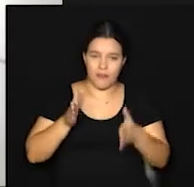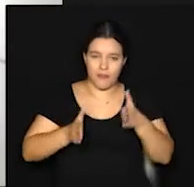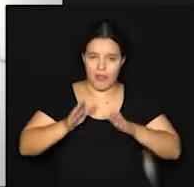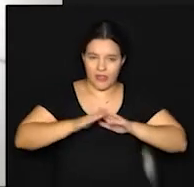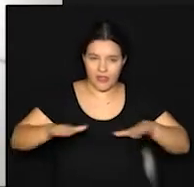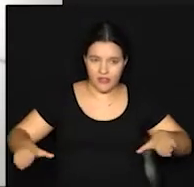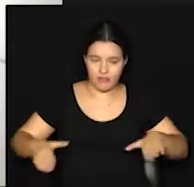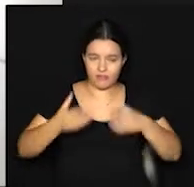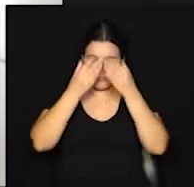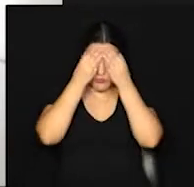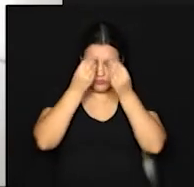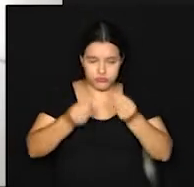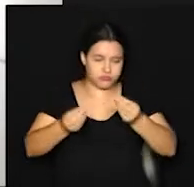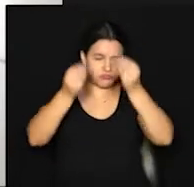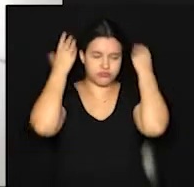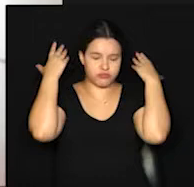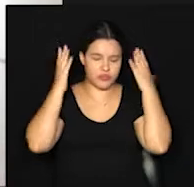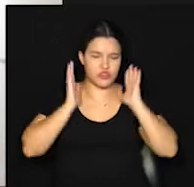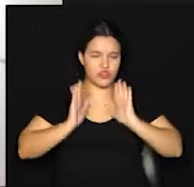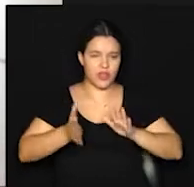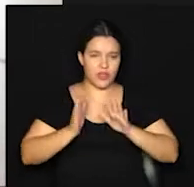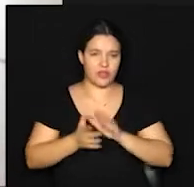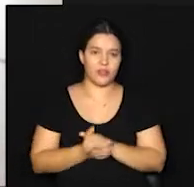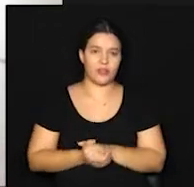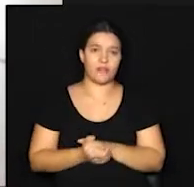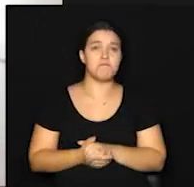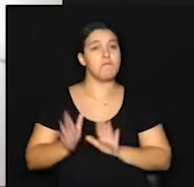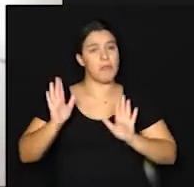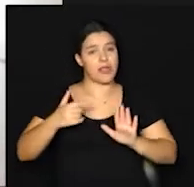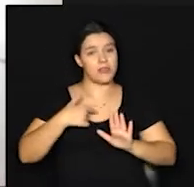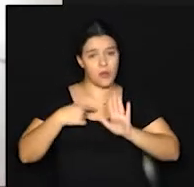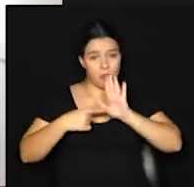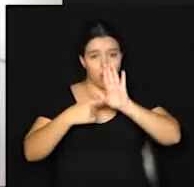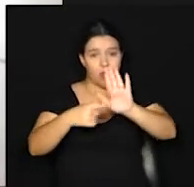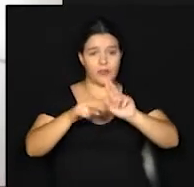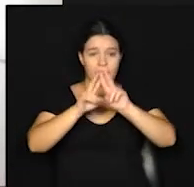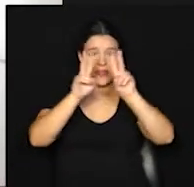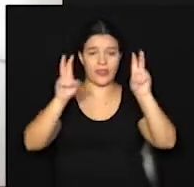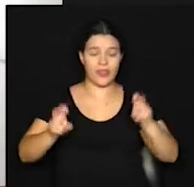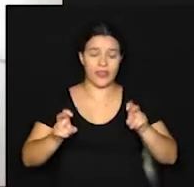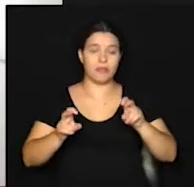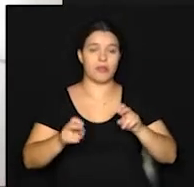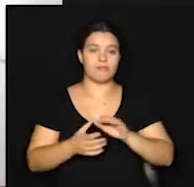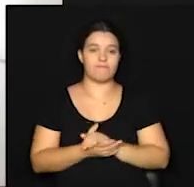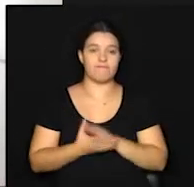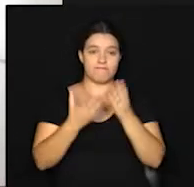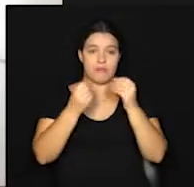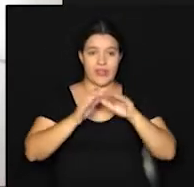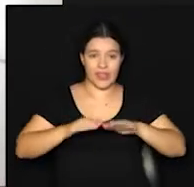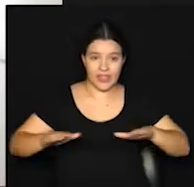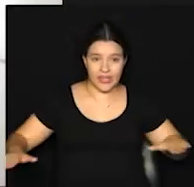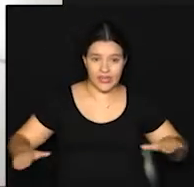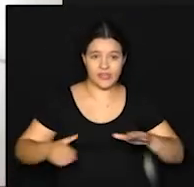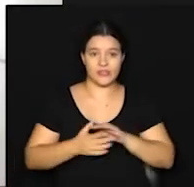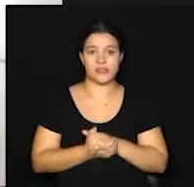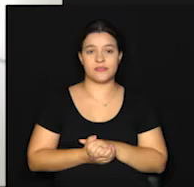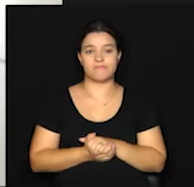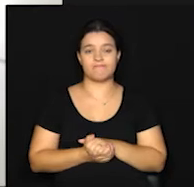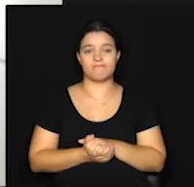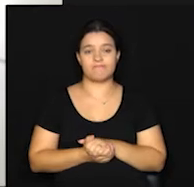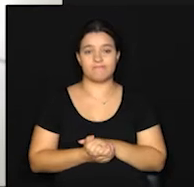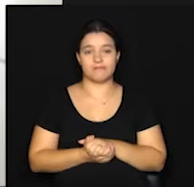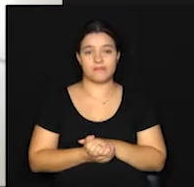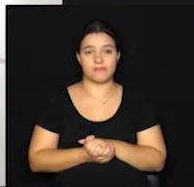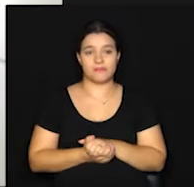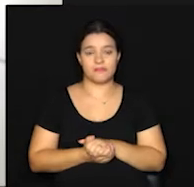falo do tema numa boa, como tem que ser falado. Sim. Porque muitas pessoas muitas